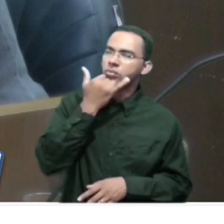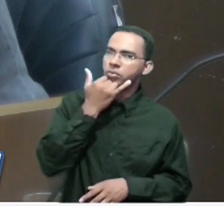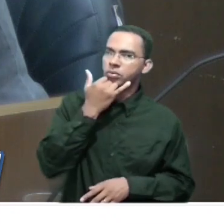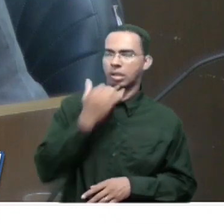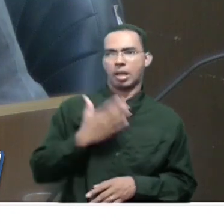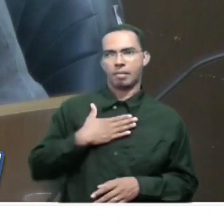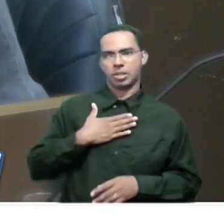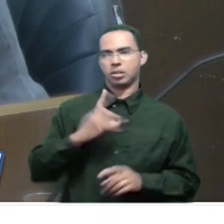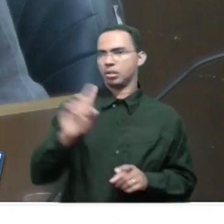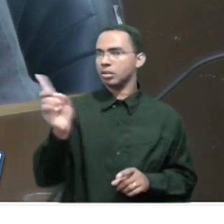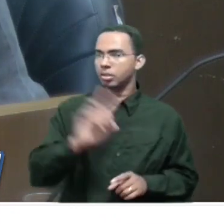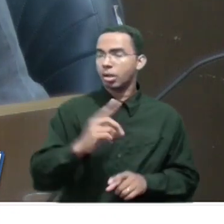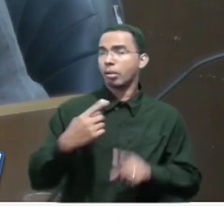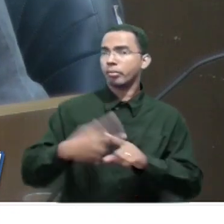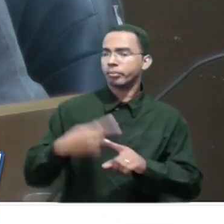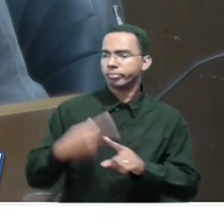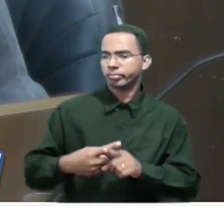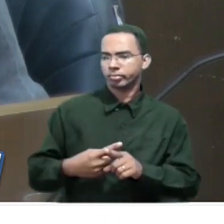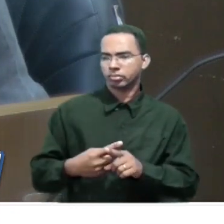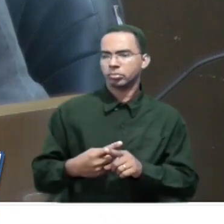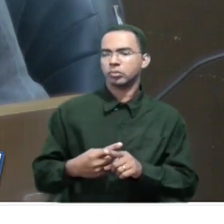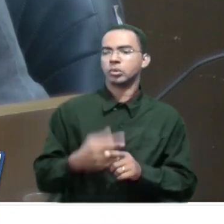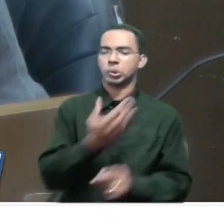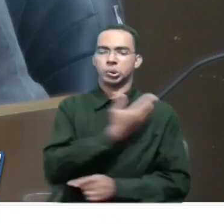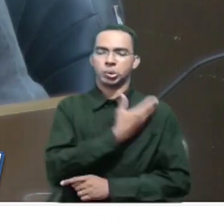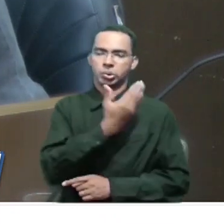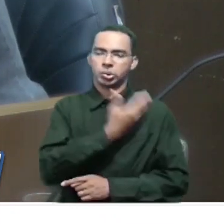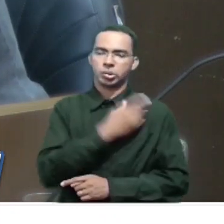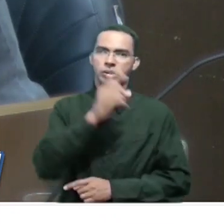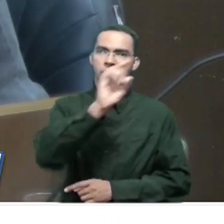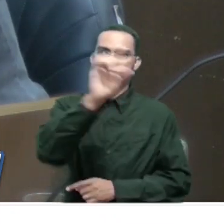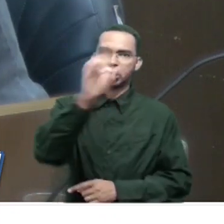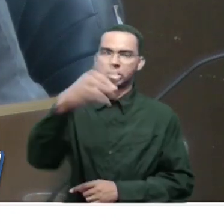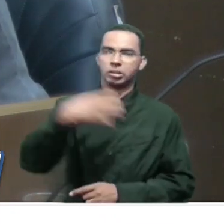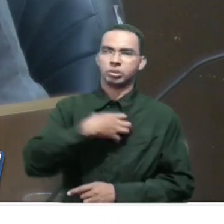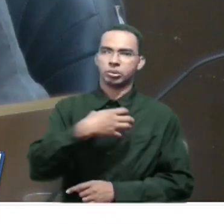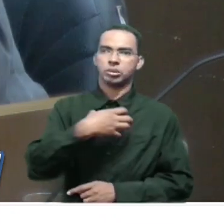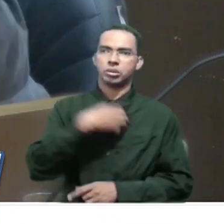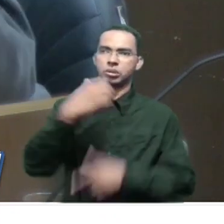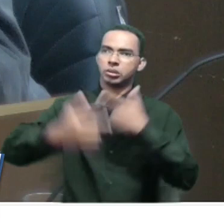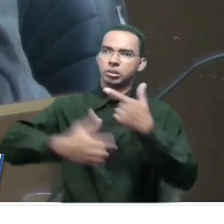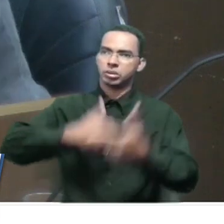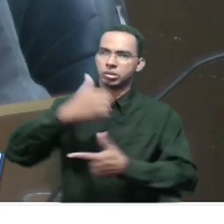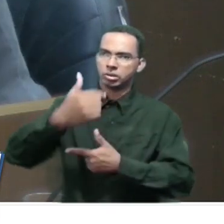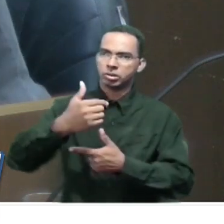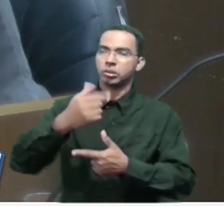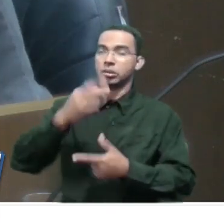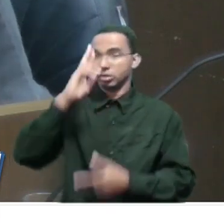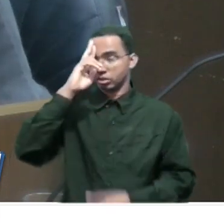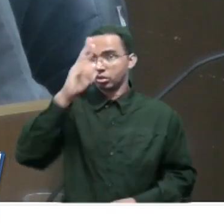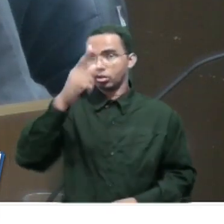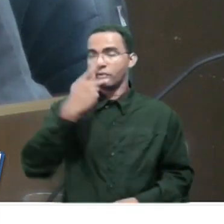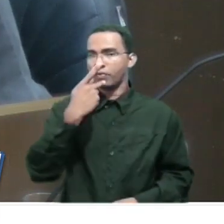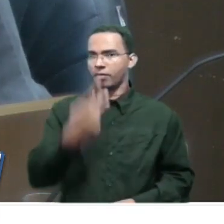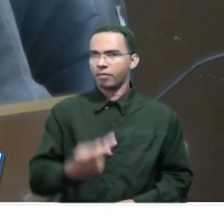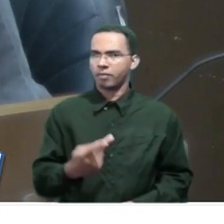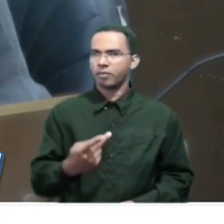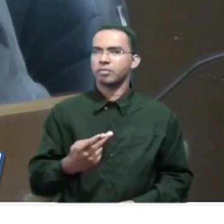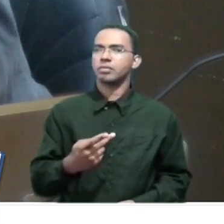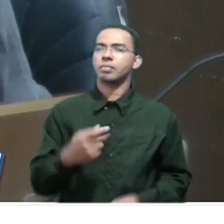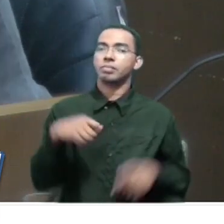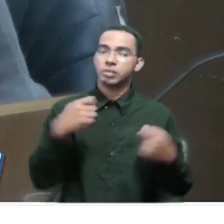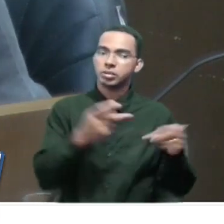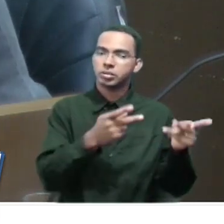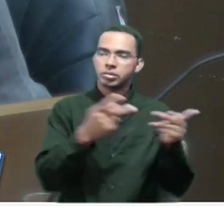mim. Por quê? Os meus colegas aqui, cada um tem um jeito de trabalhar, e se o senhor fala que tem que olhar, se o